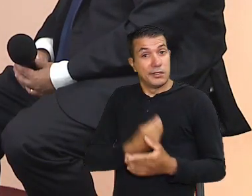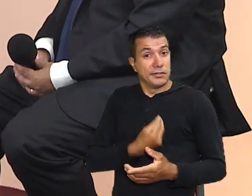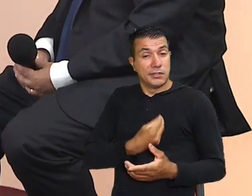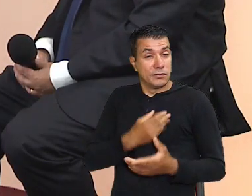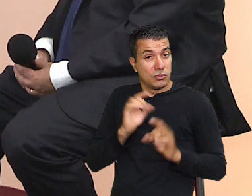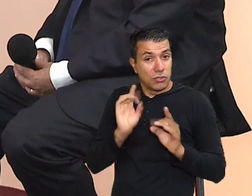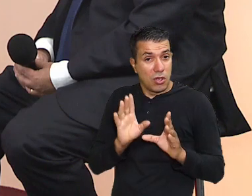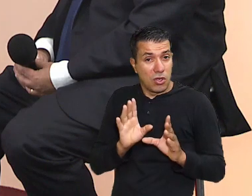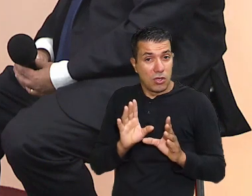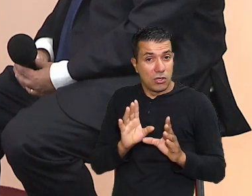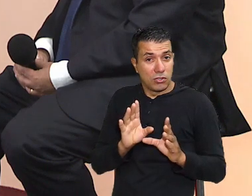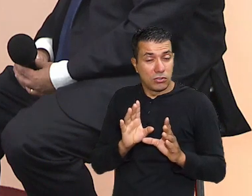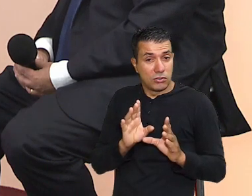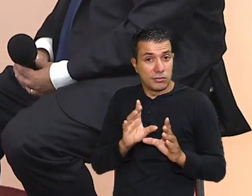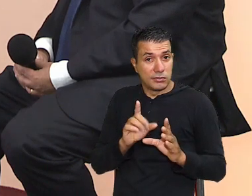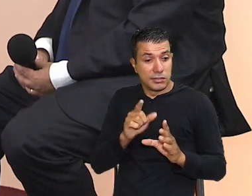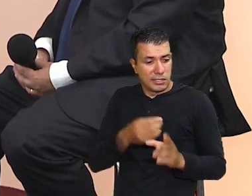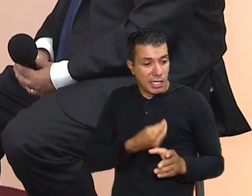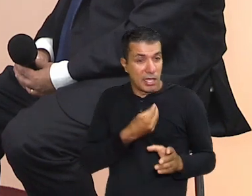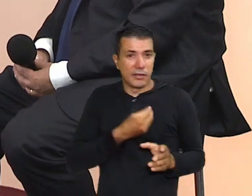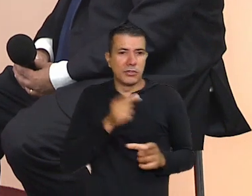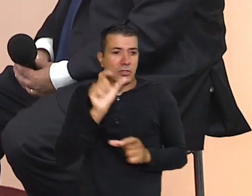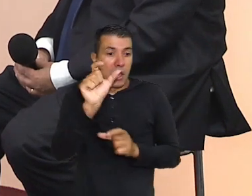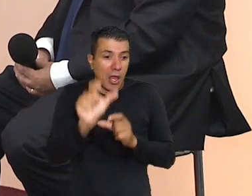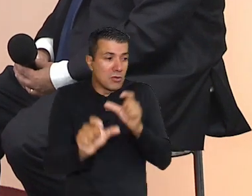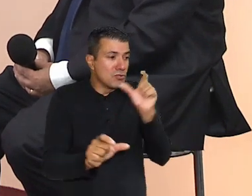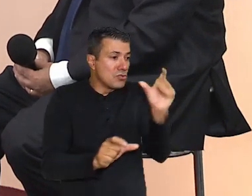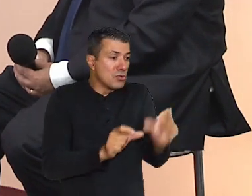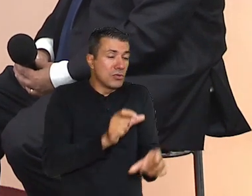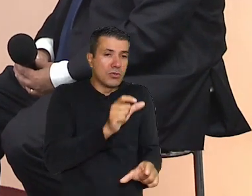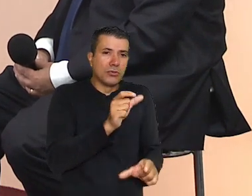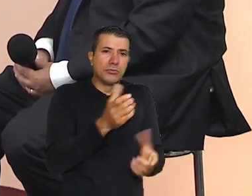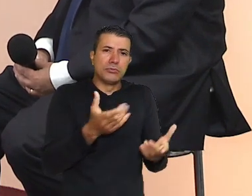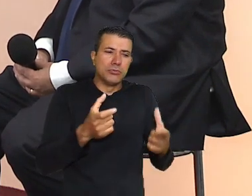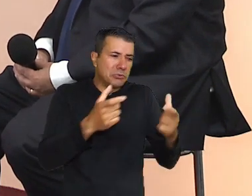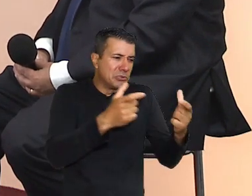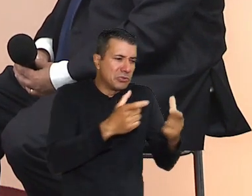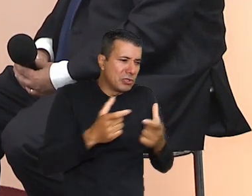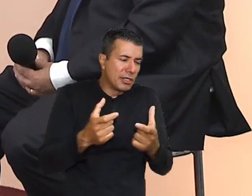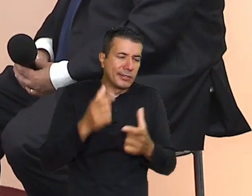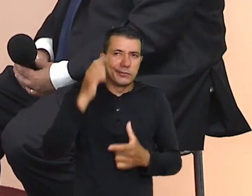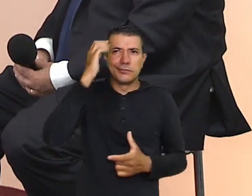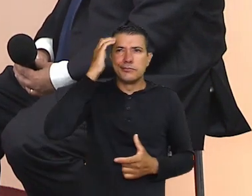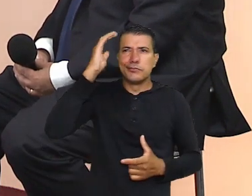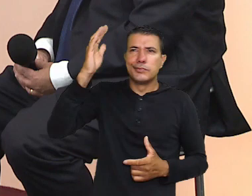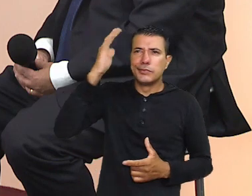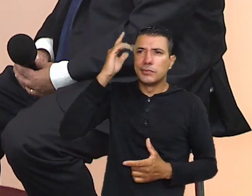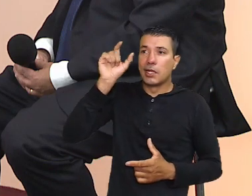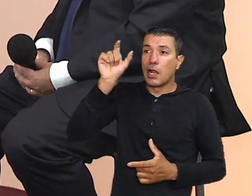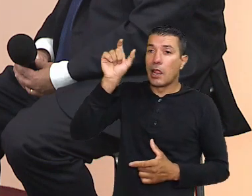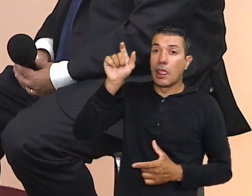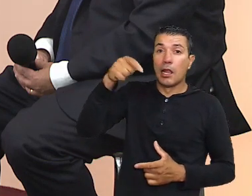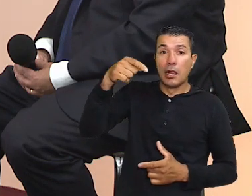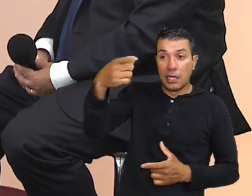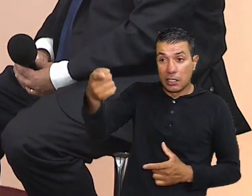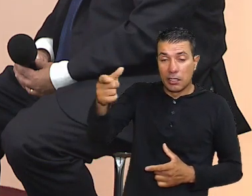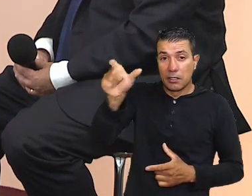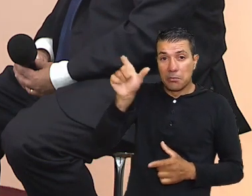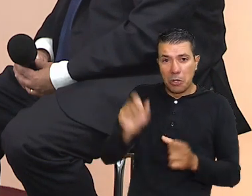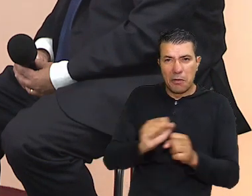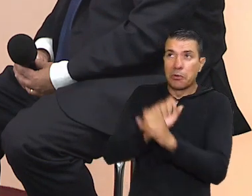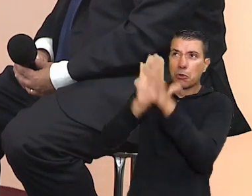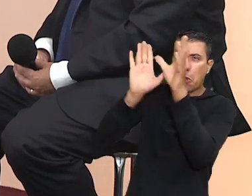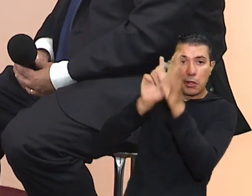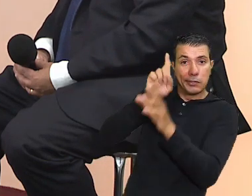vivo. E se está vivo, ele deve estar em alguma parte, em algum lugar. Por exemplo, agora imagine, ele diz, aquele que morreu, ele vai para a glória. Se